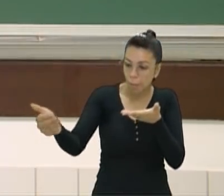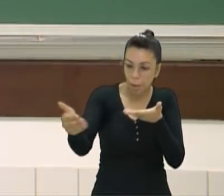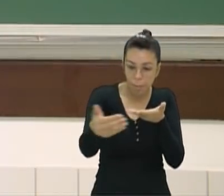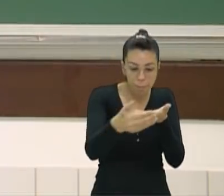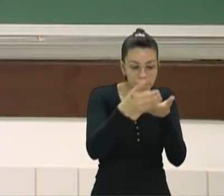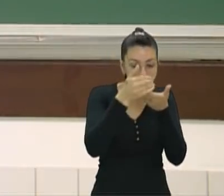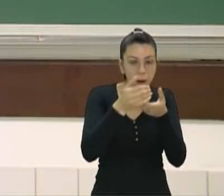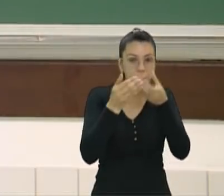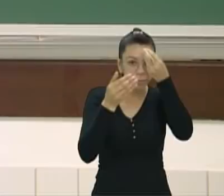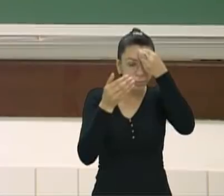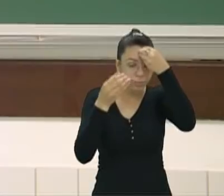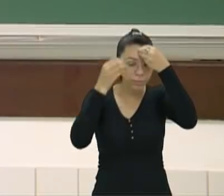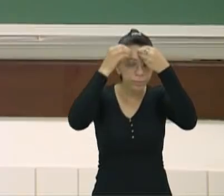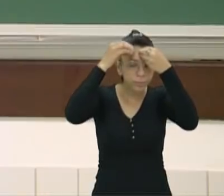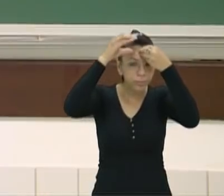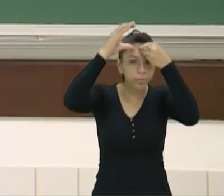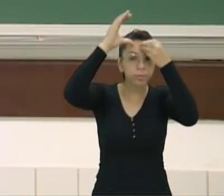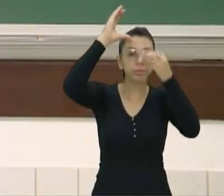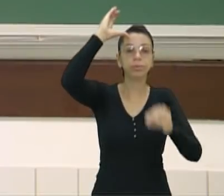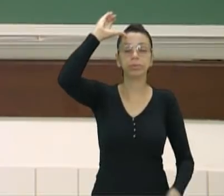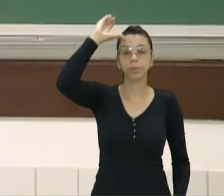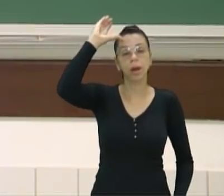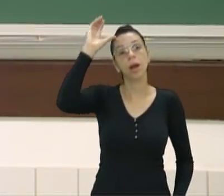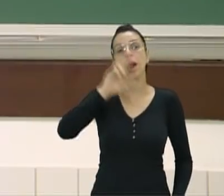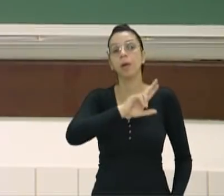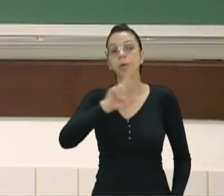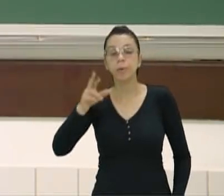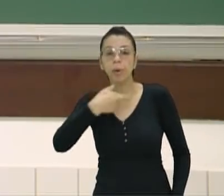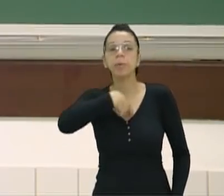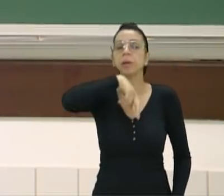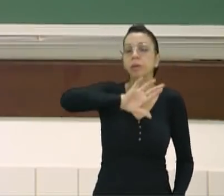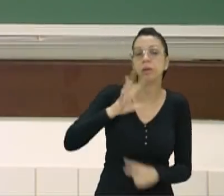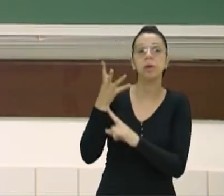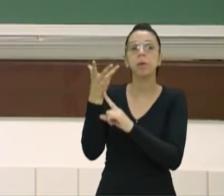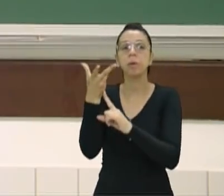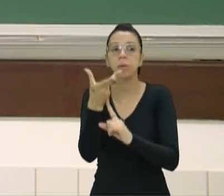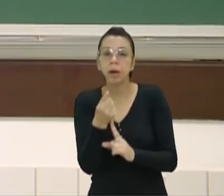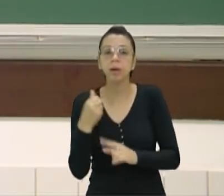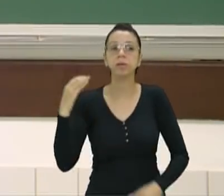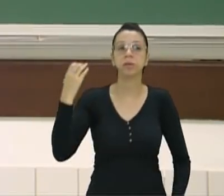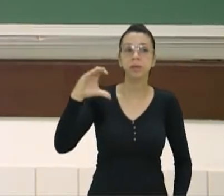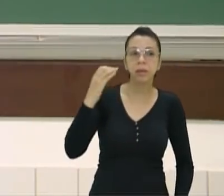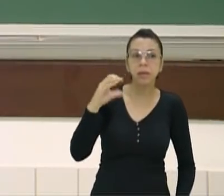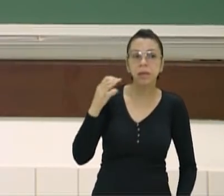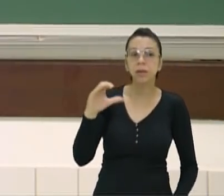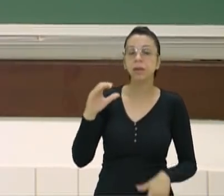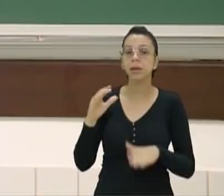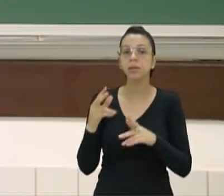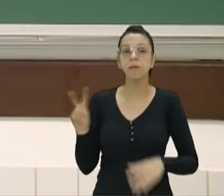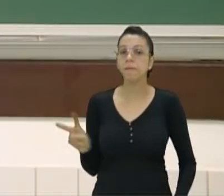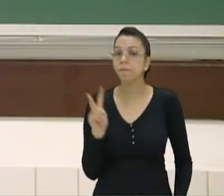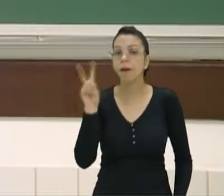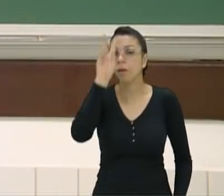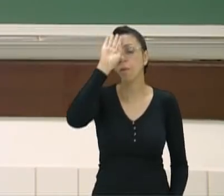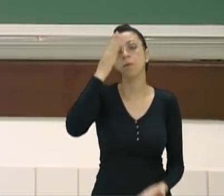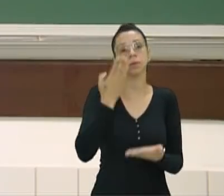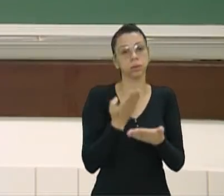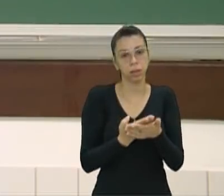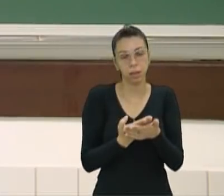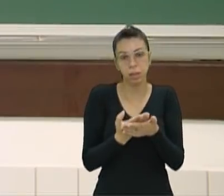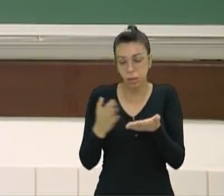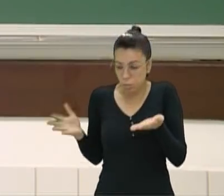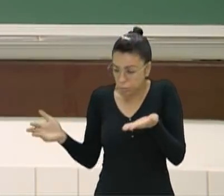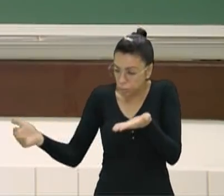ciências, religiões, artes e todas as formas de conhecimento que nós conhecemos. Ou seja, tudo aquilo que a gente acumulou, que os